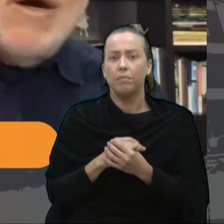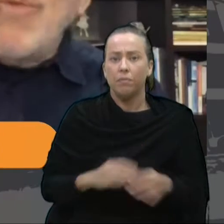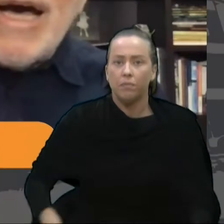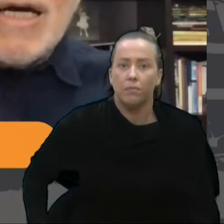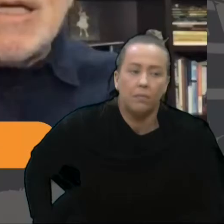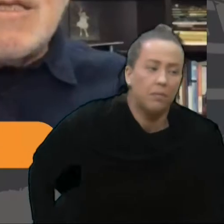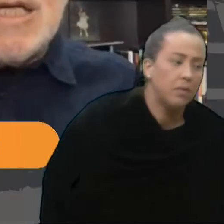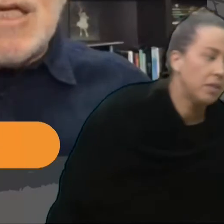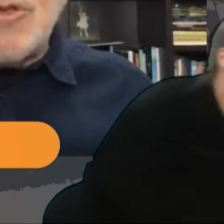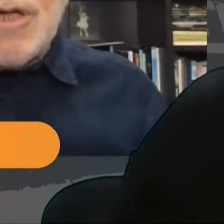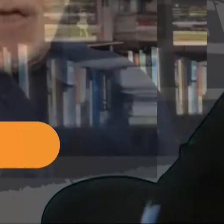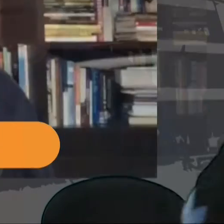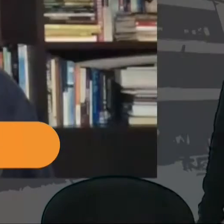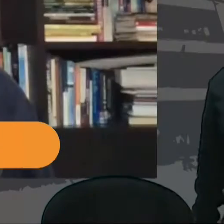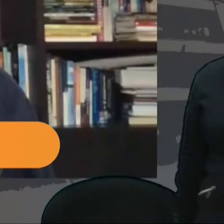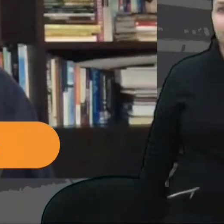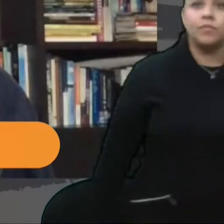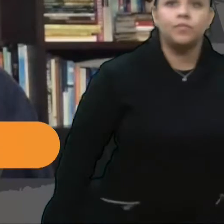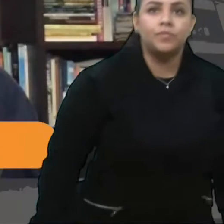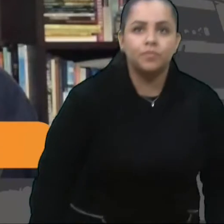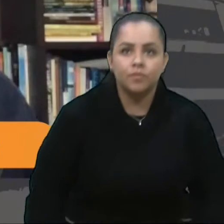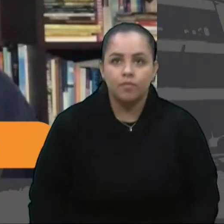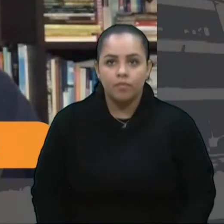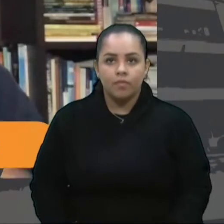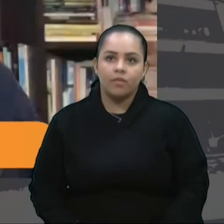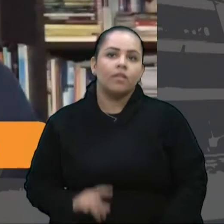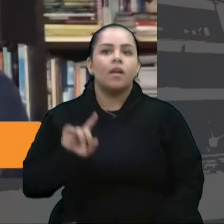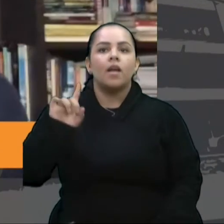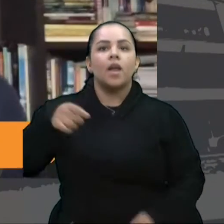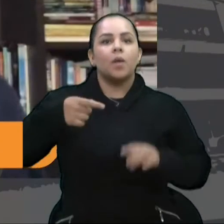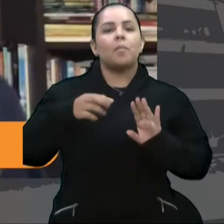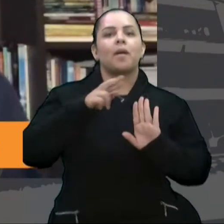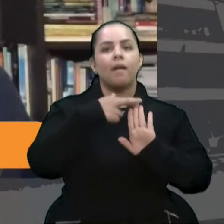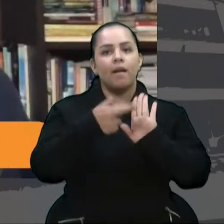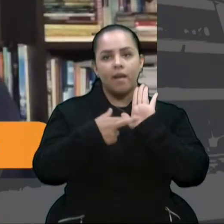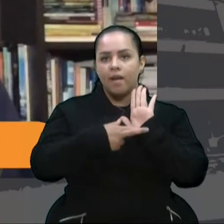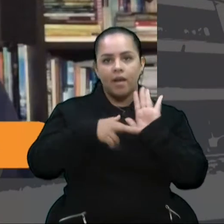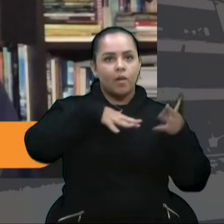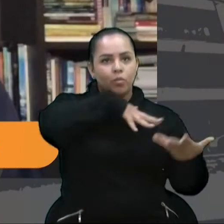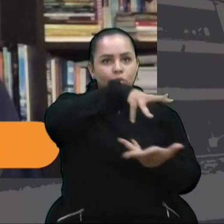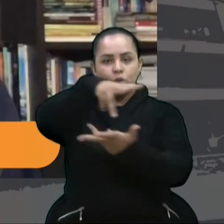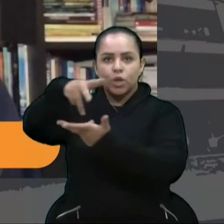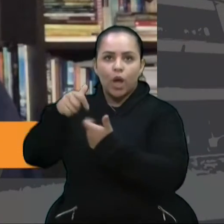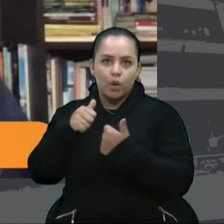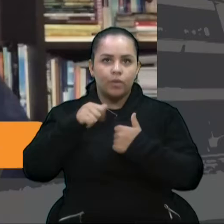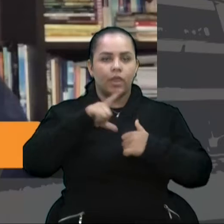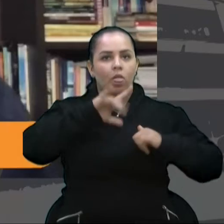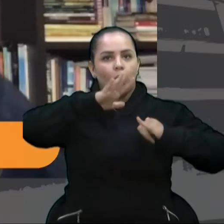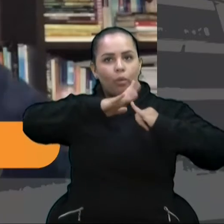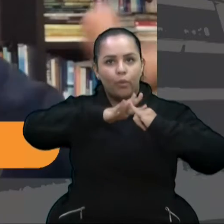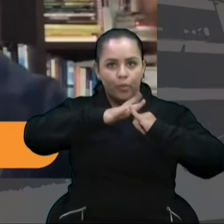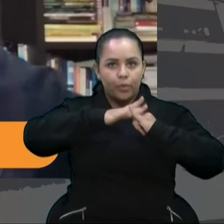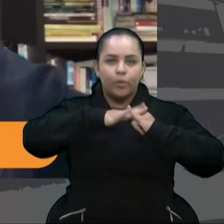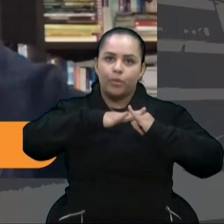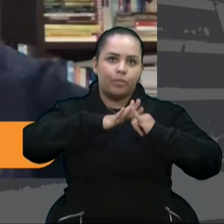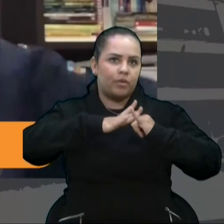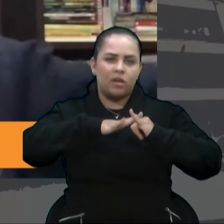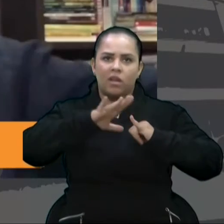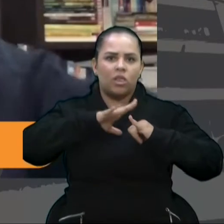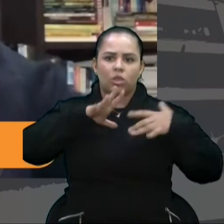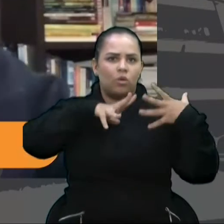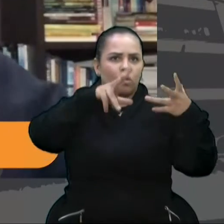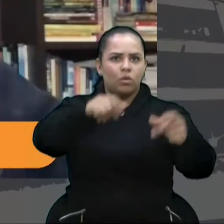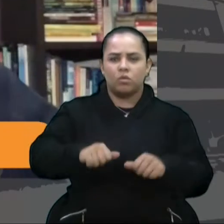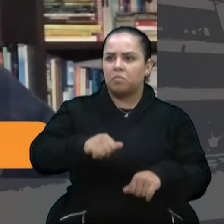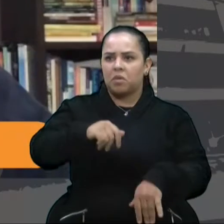É uma regra internacional do YouTube. É mundial isso, para todo mundo. Sim. Para o